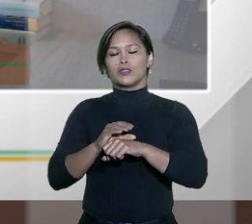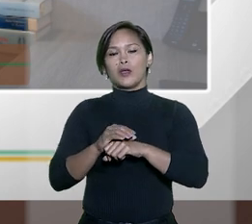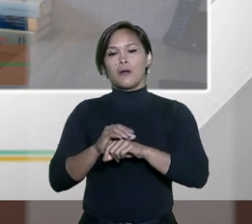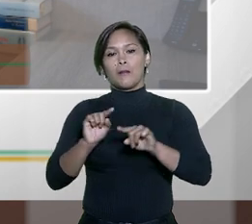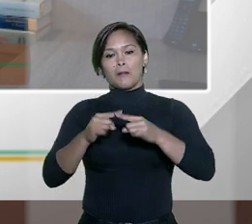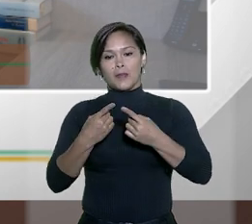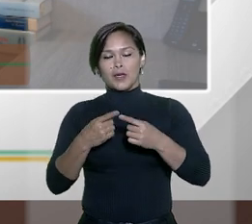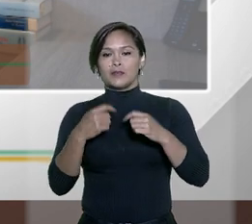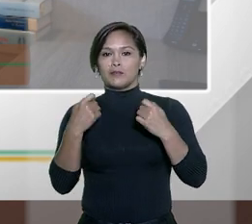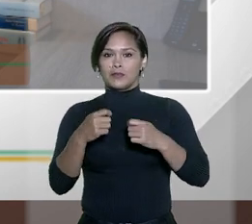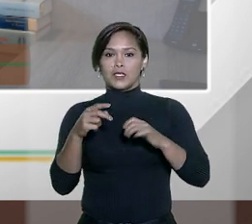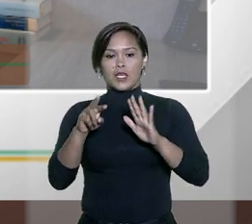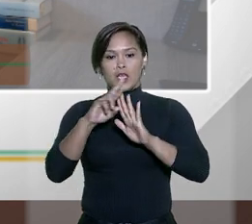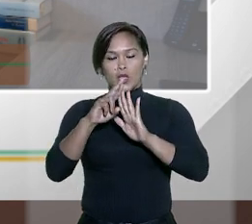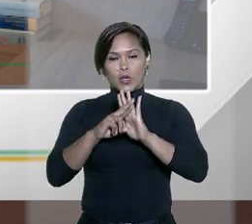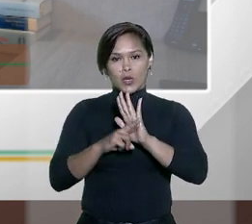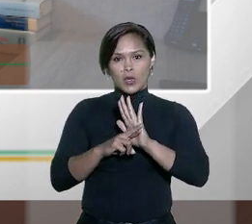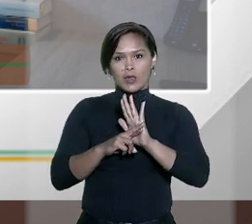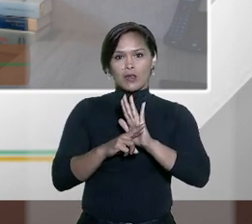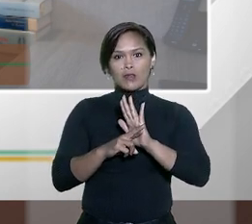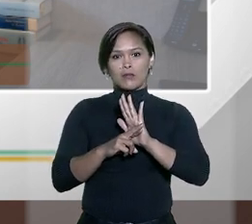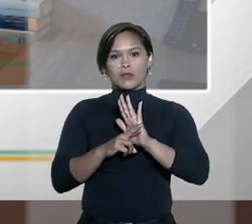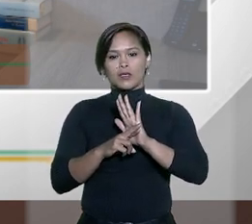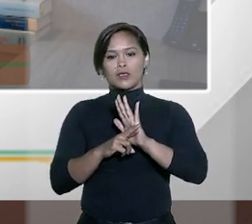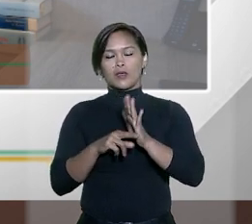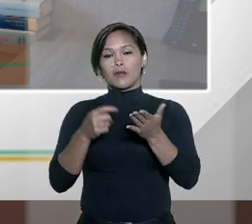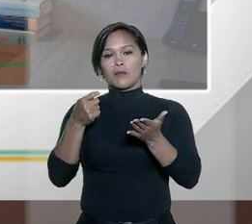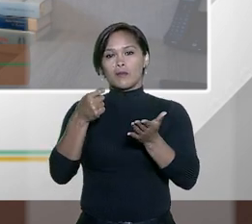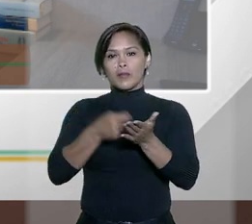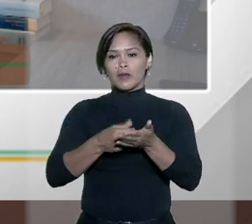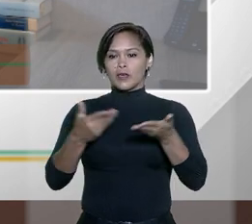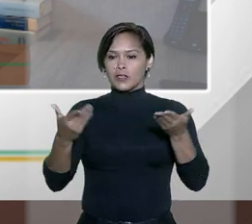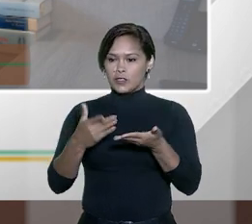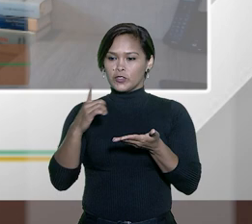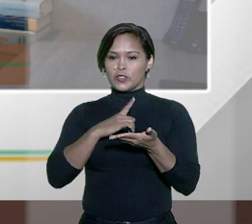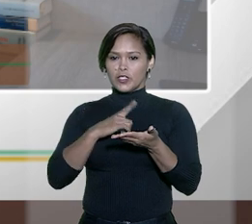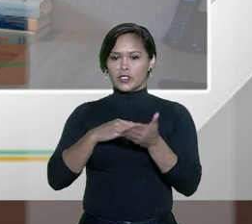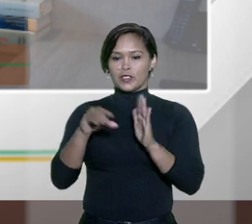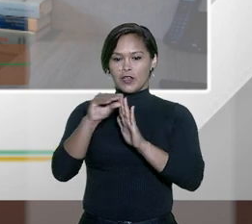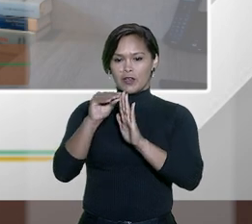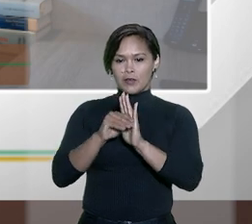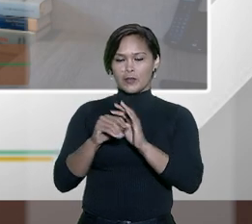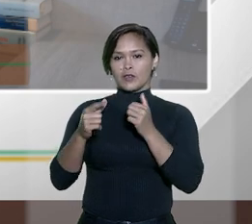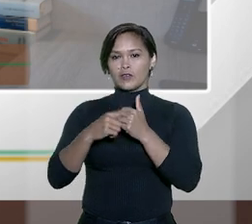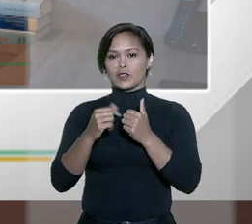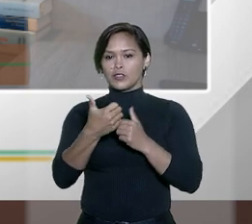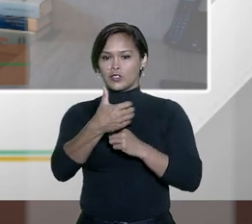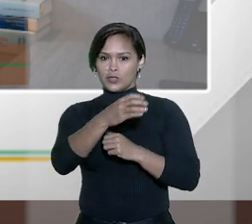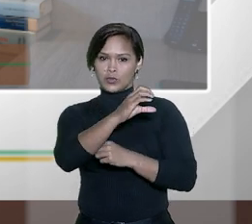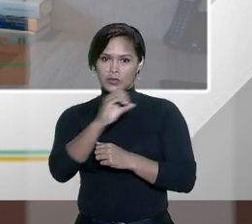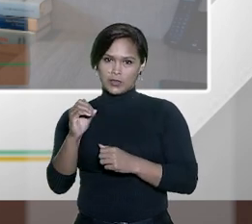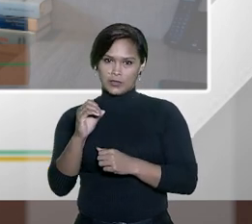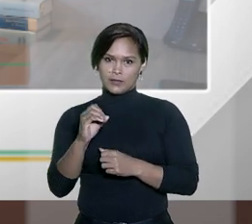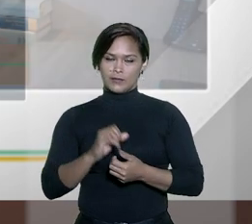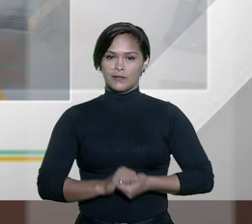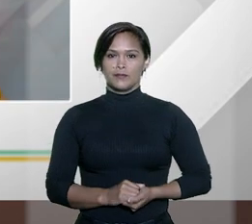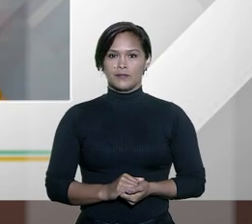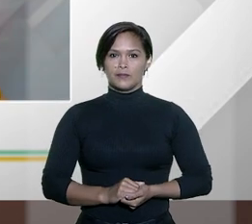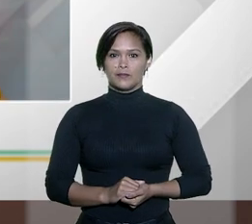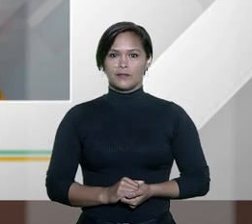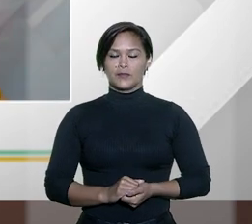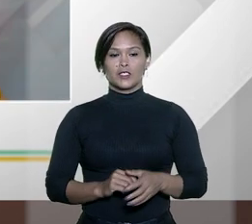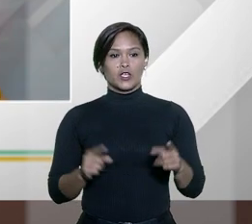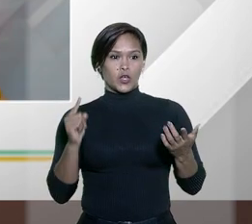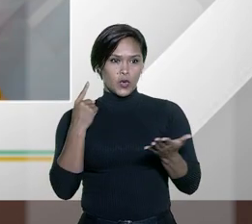visto que elas regulamentaram uma forma de pagamento que já estava prevista lá no artigo 100 da Constituição Federal.